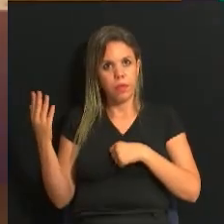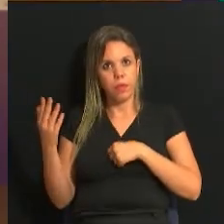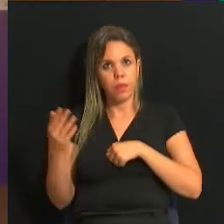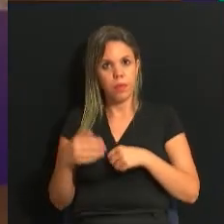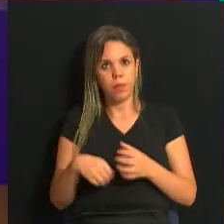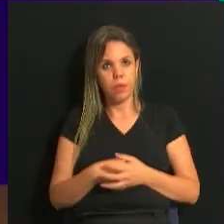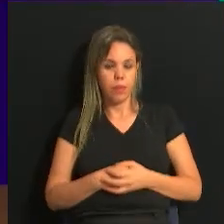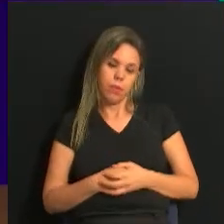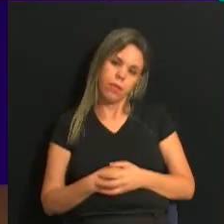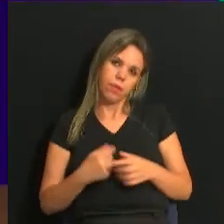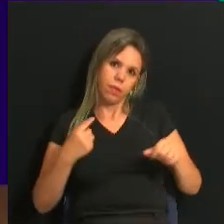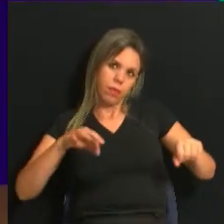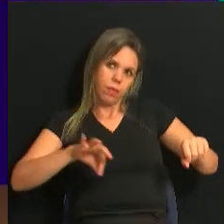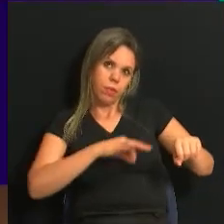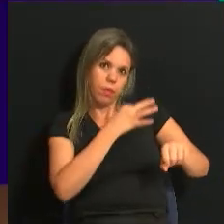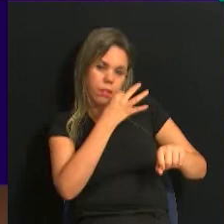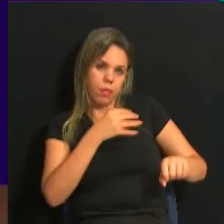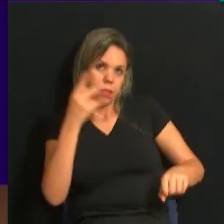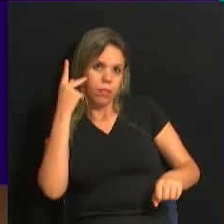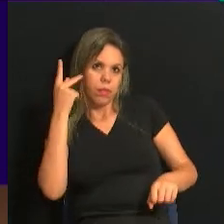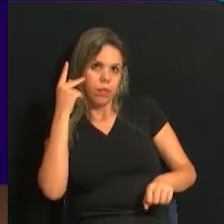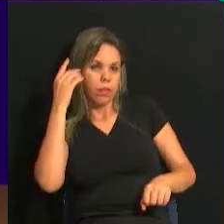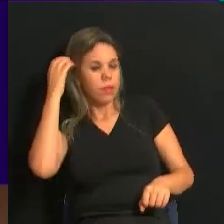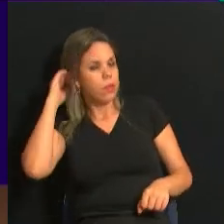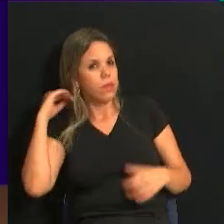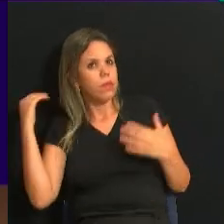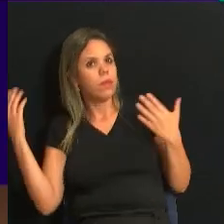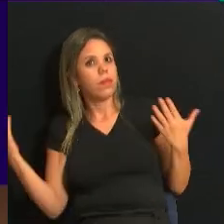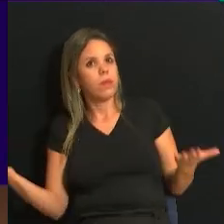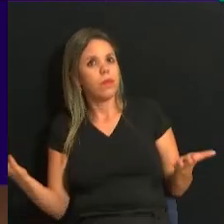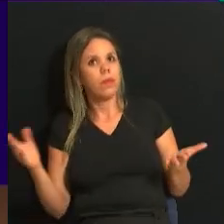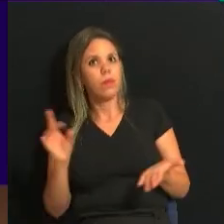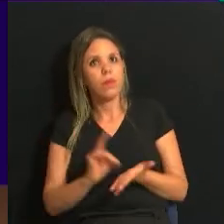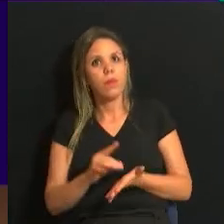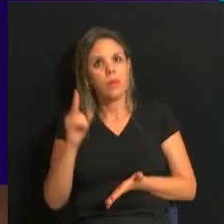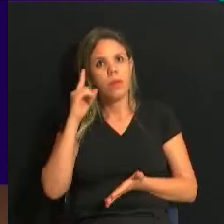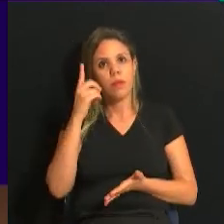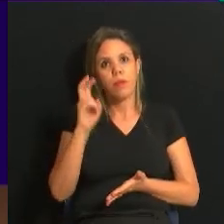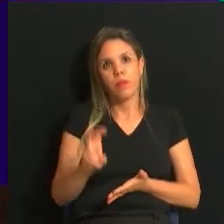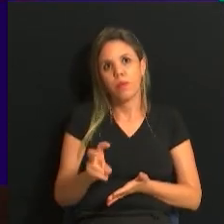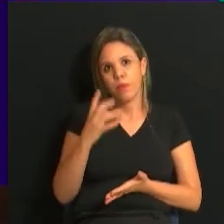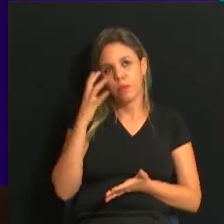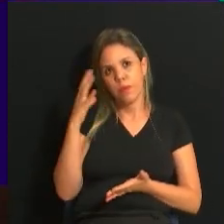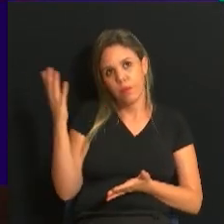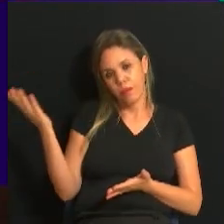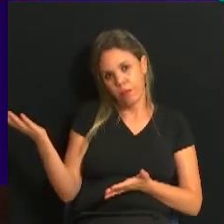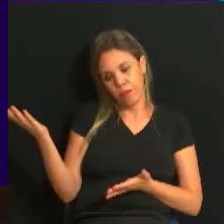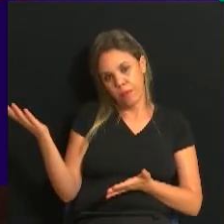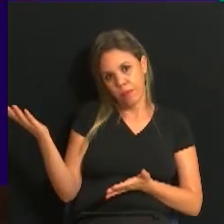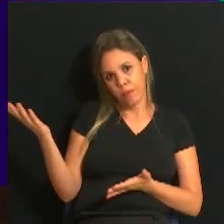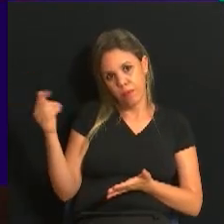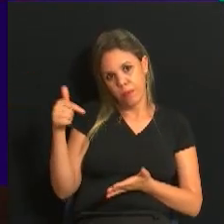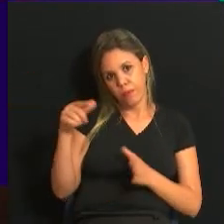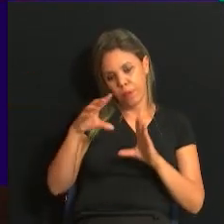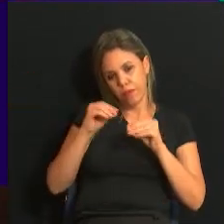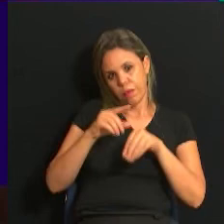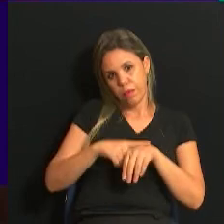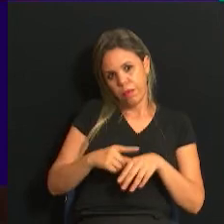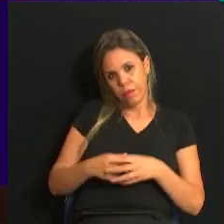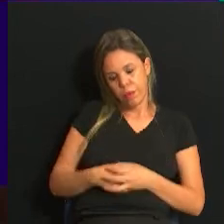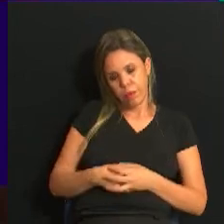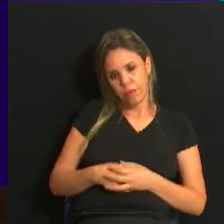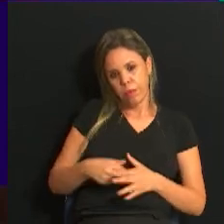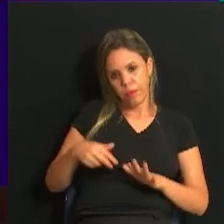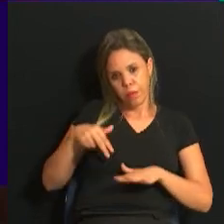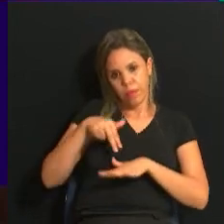A Orquestra São Paulo Pop Symphonic realiza no dia 15 de fevereiro, às 7 da noite, uma